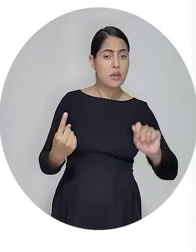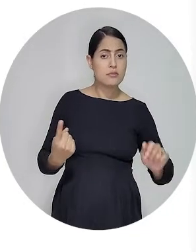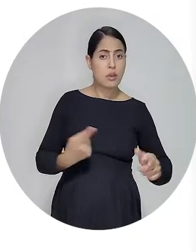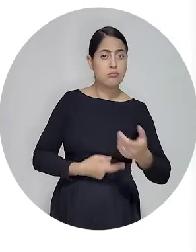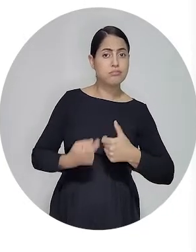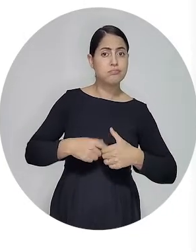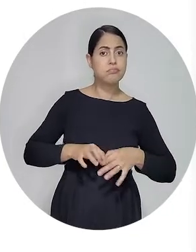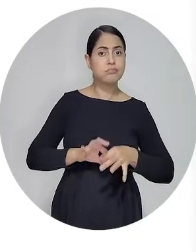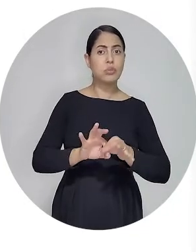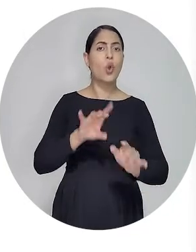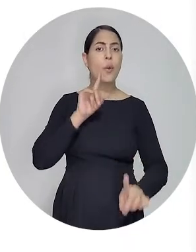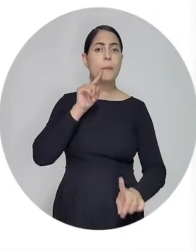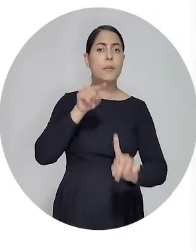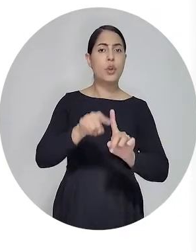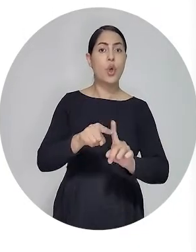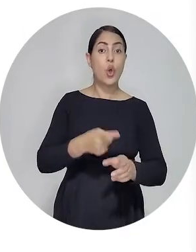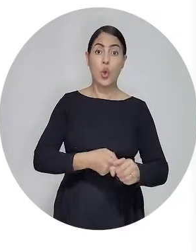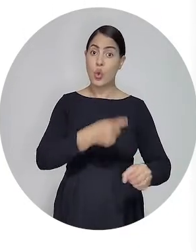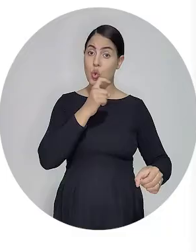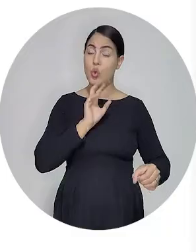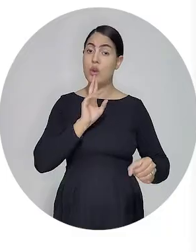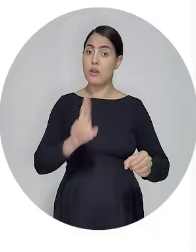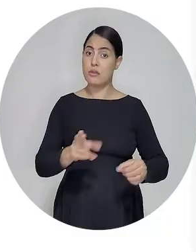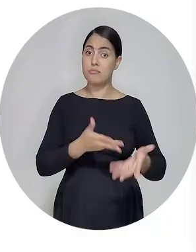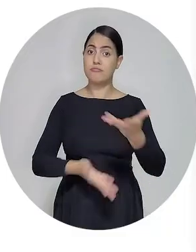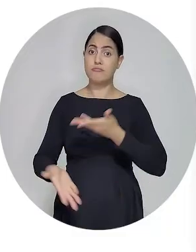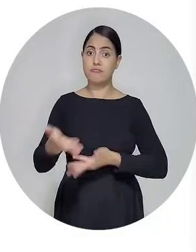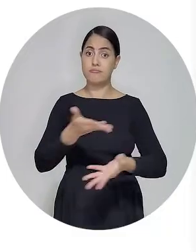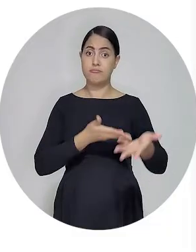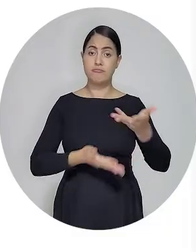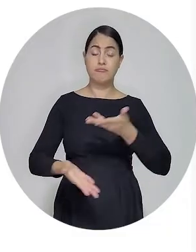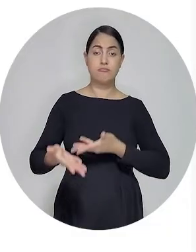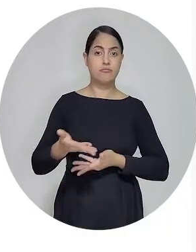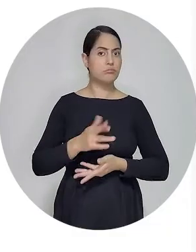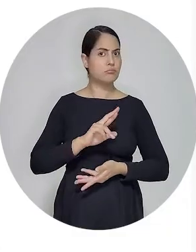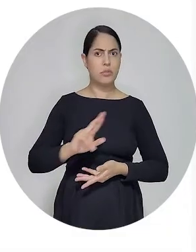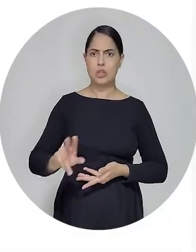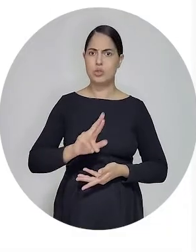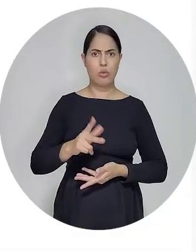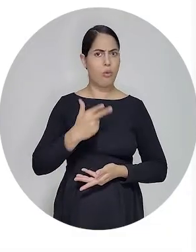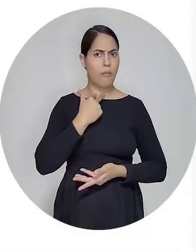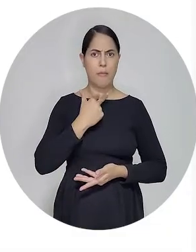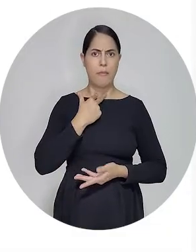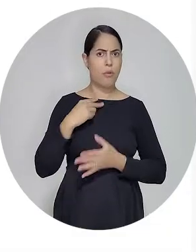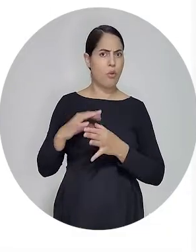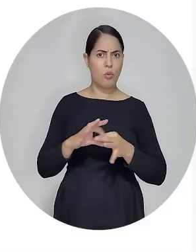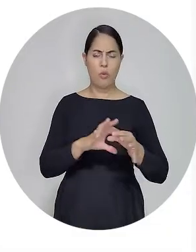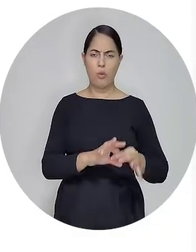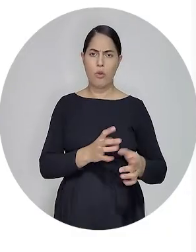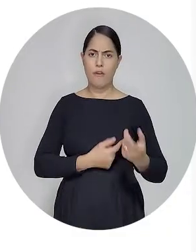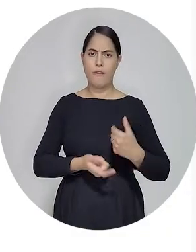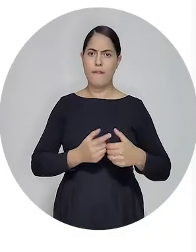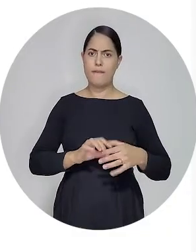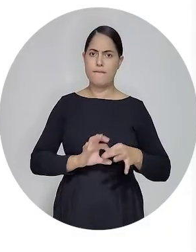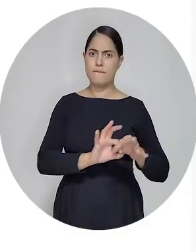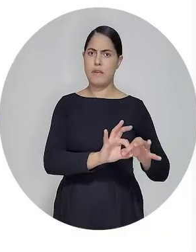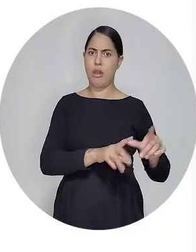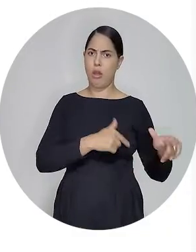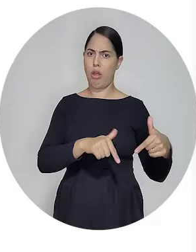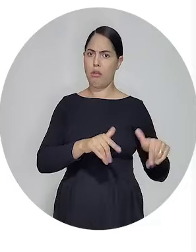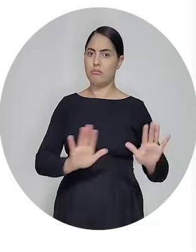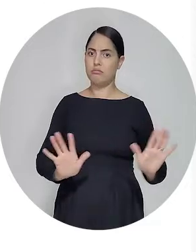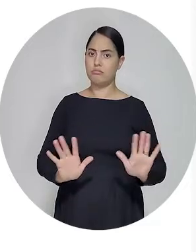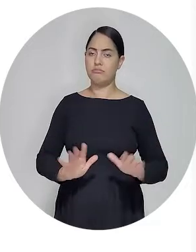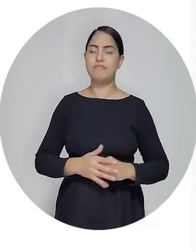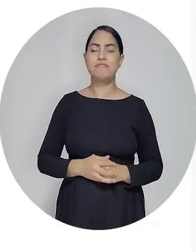mais sociedade de advogados para participação nos lucros e resultados, desde que não estejam presentes os requisitos de vínculo